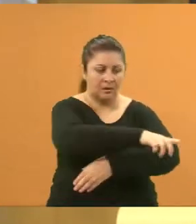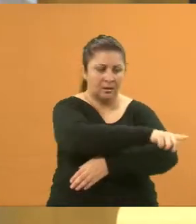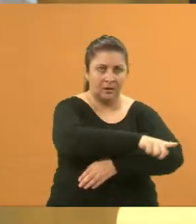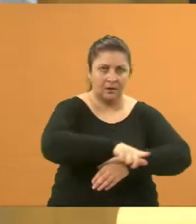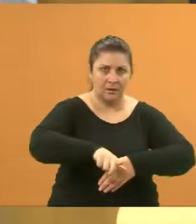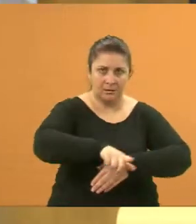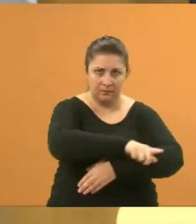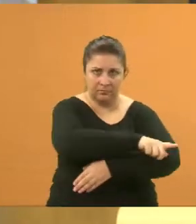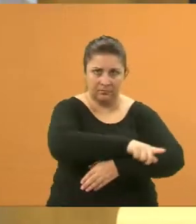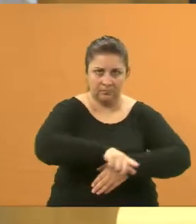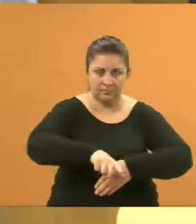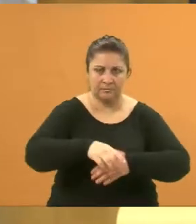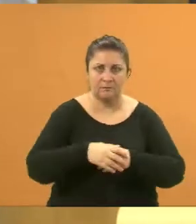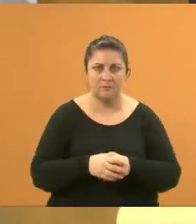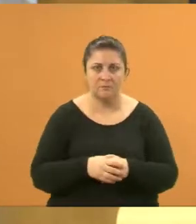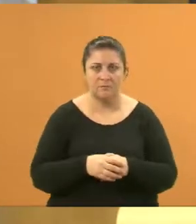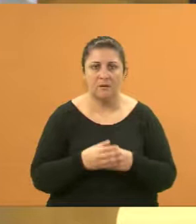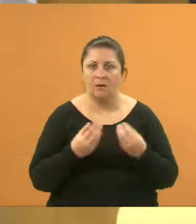Jardim Emília,